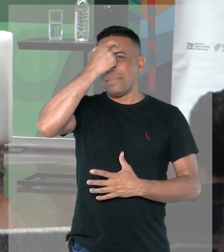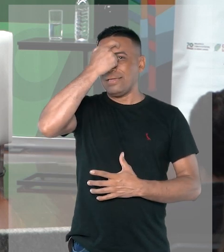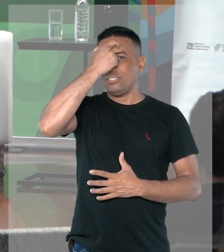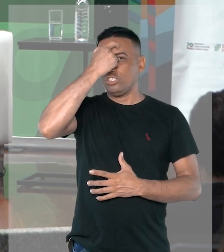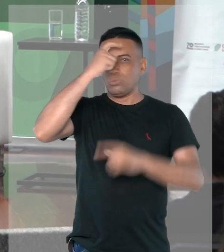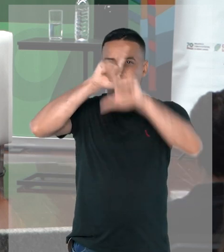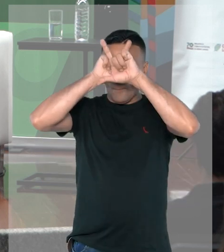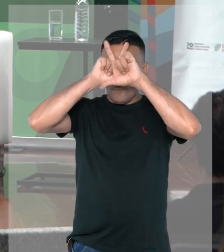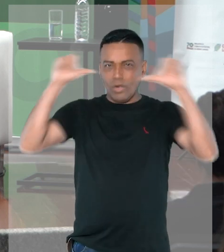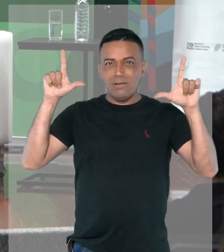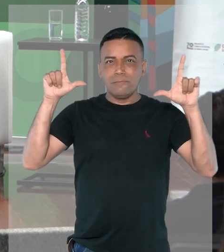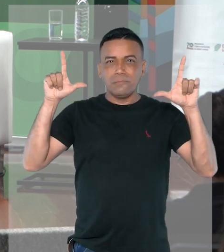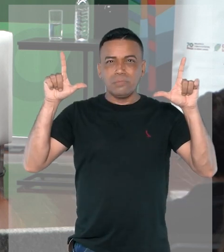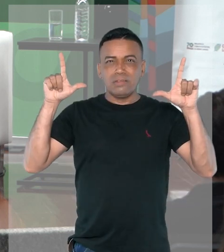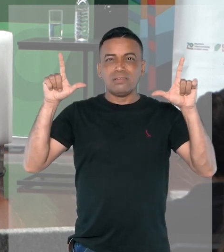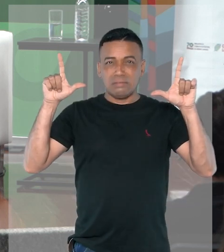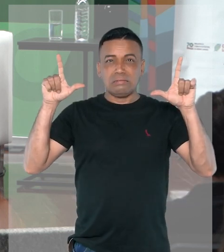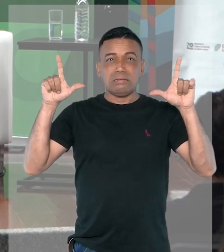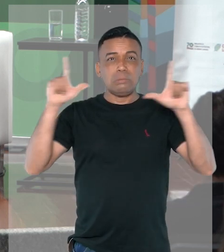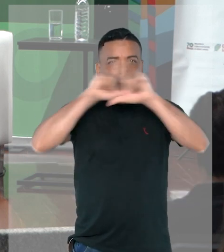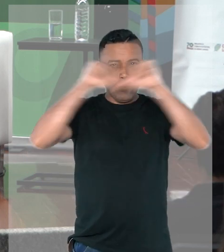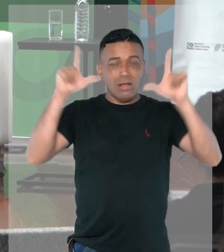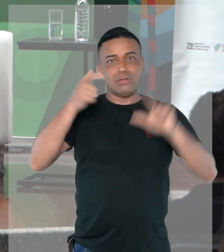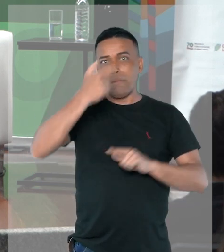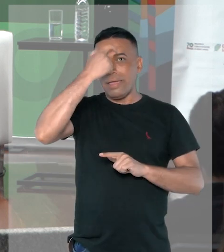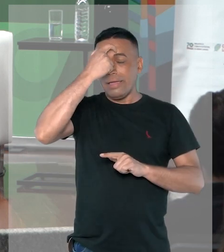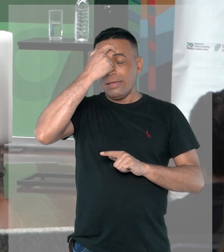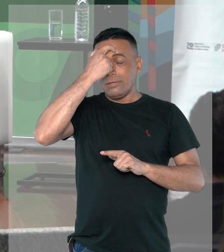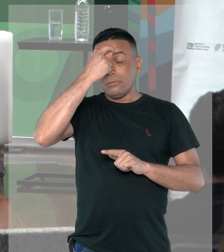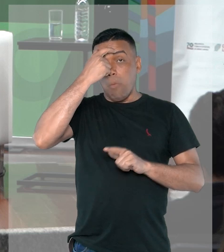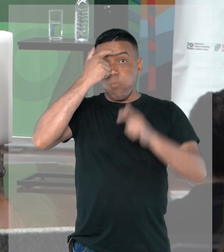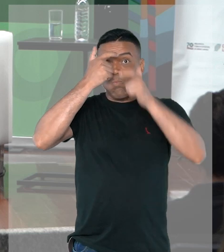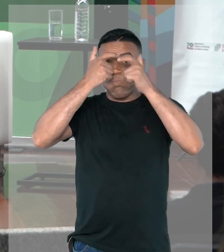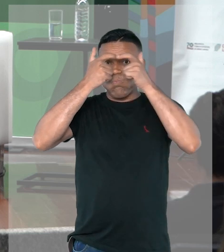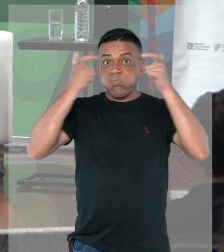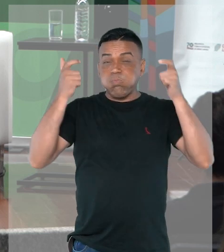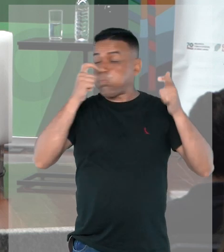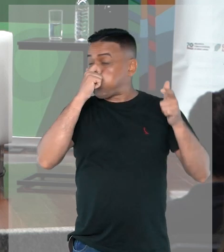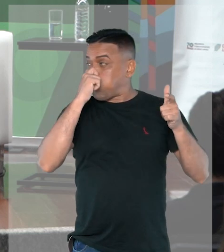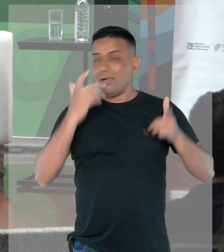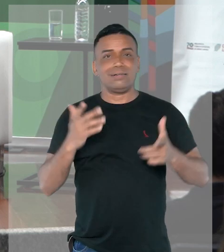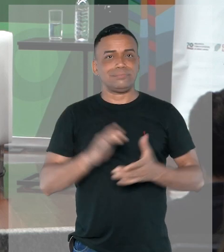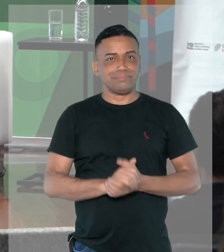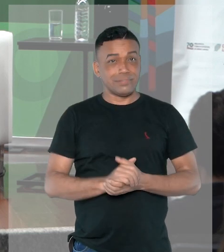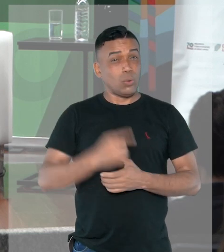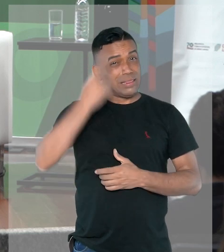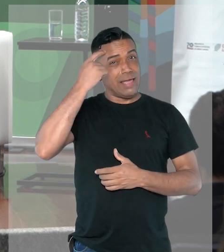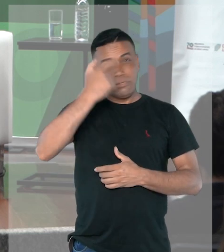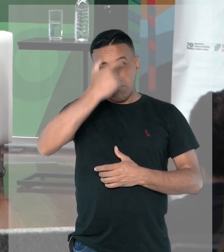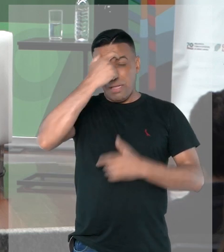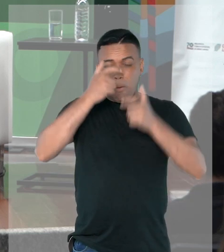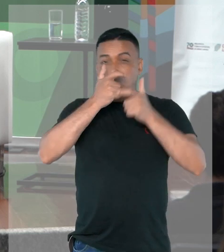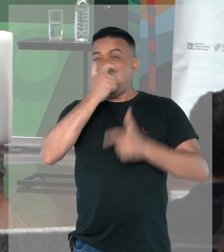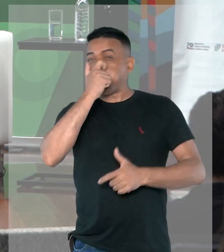é, vazia de alguma coisa fixa e permanente, do que dizer que a mente está cheia. Né? Mas a ideia de mente cheia é que você